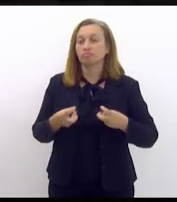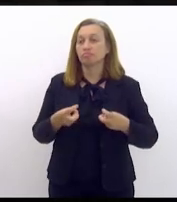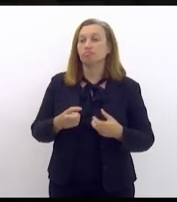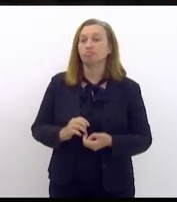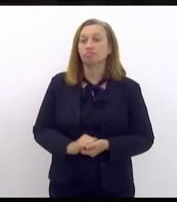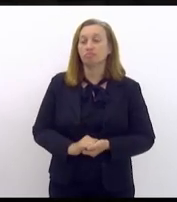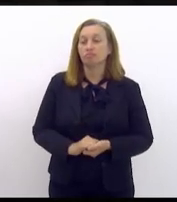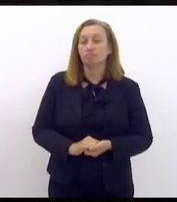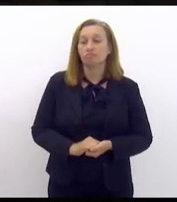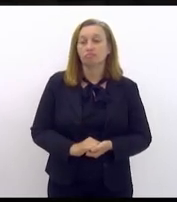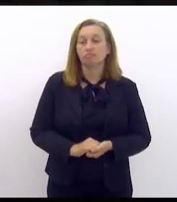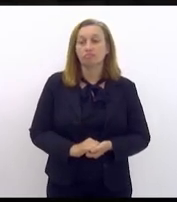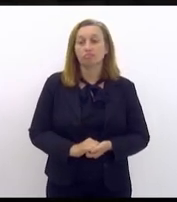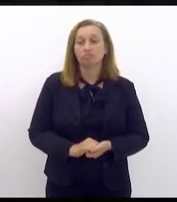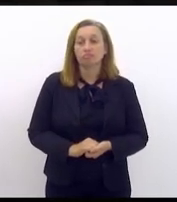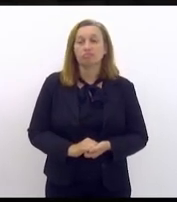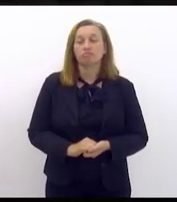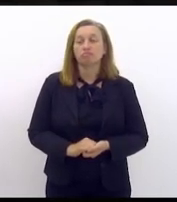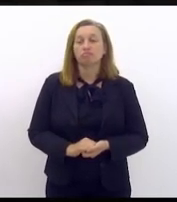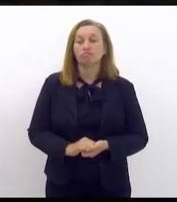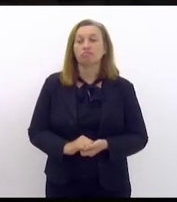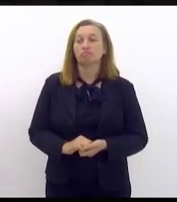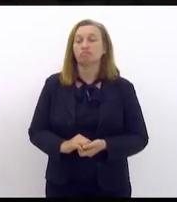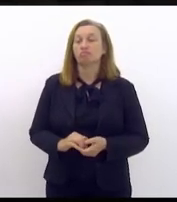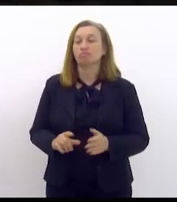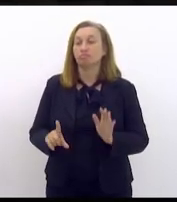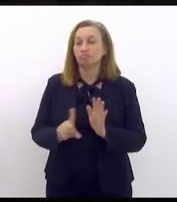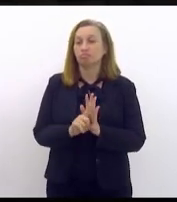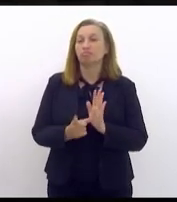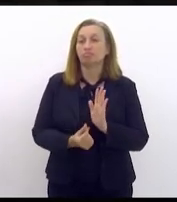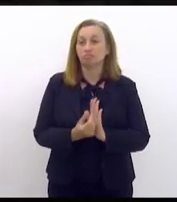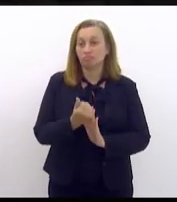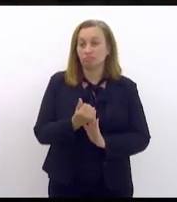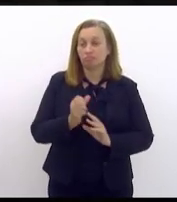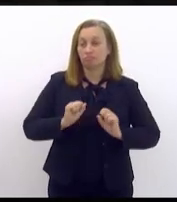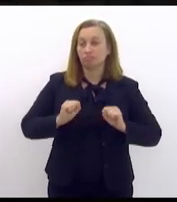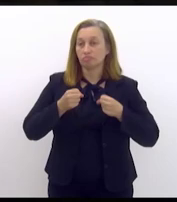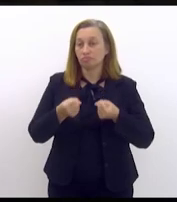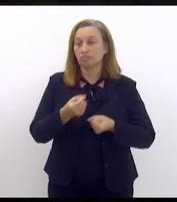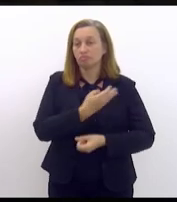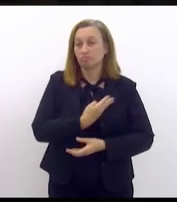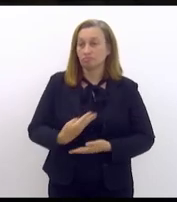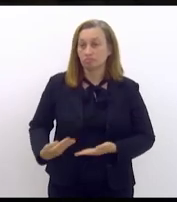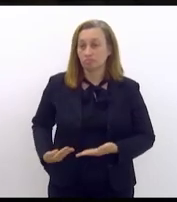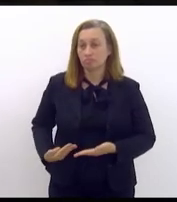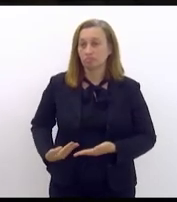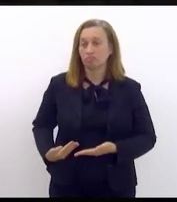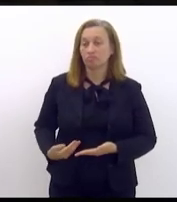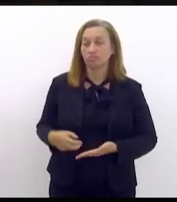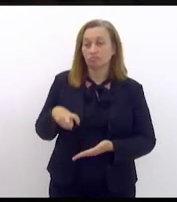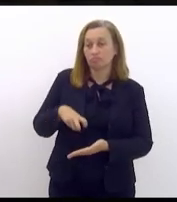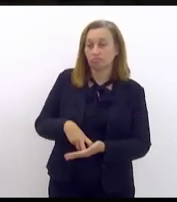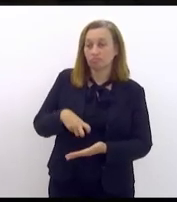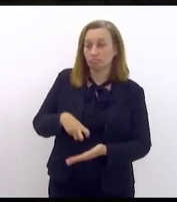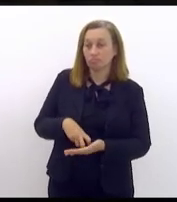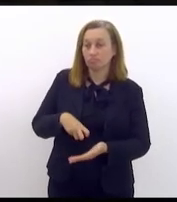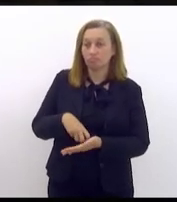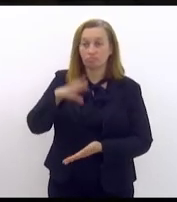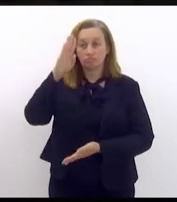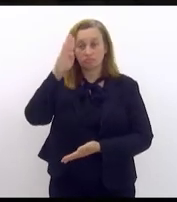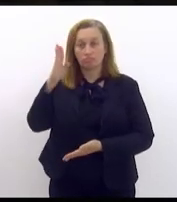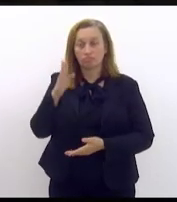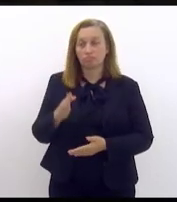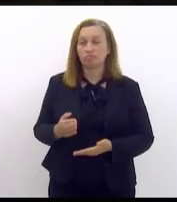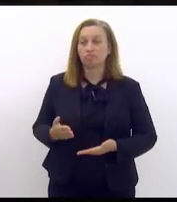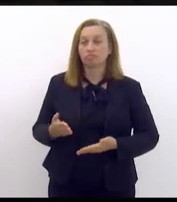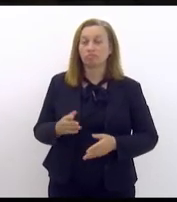à lei orçamentária anual é que há um esforço do governo de penalizar principalmente parcelas